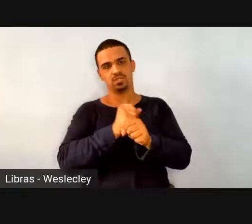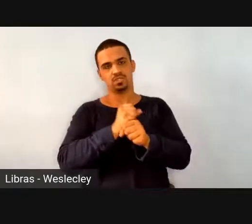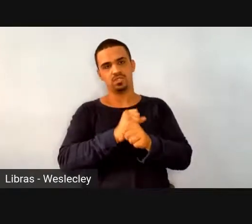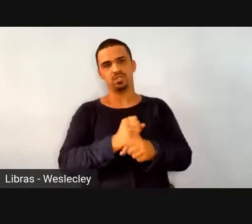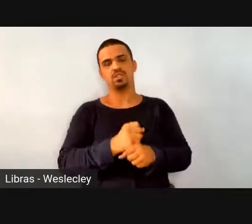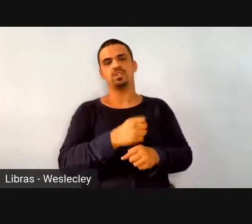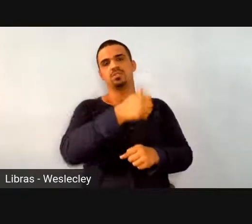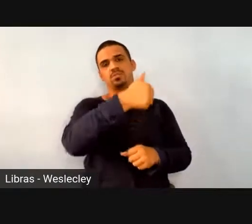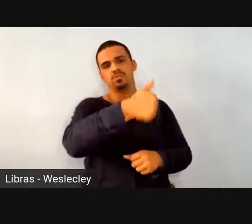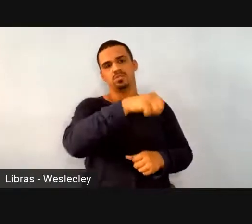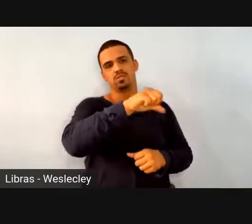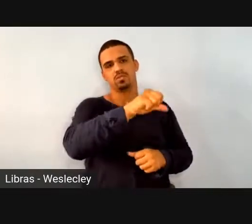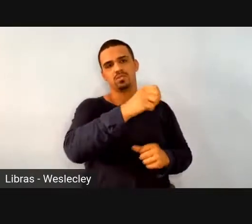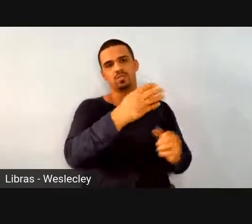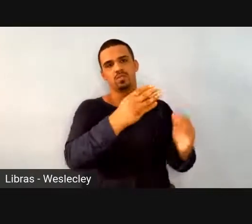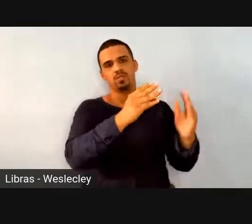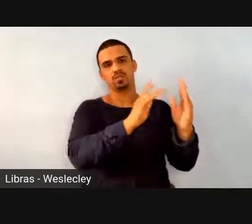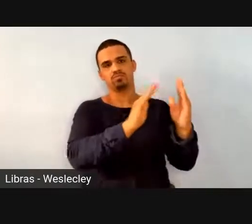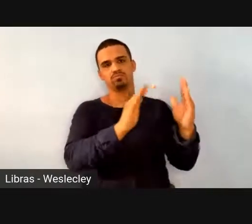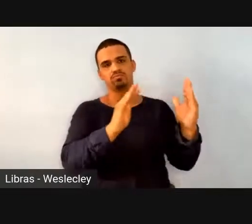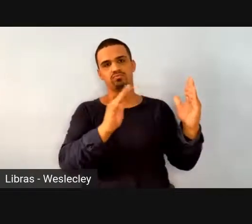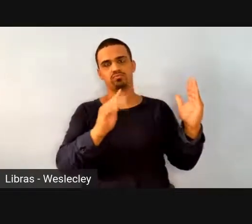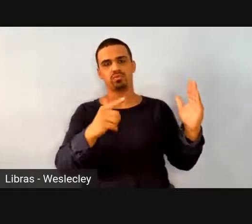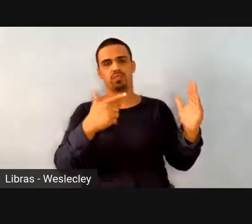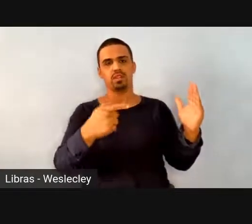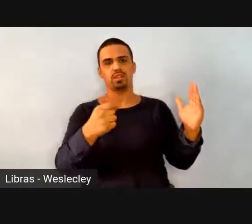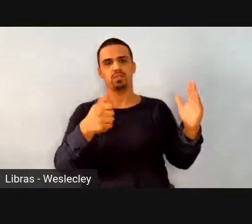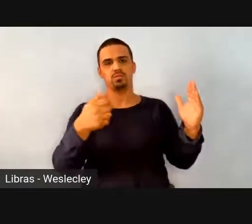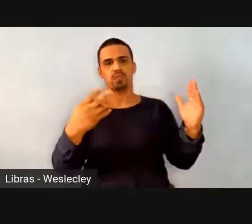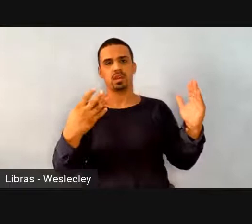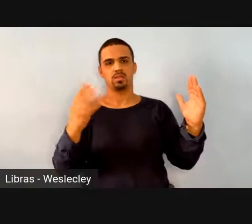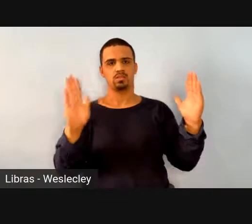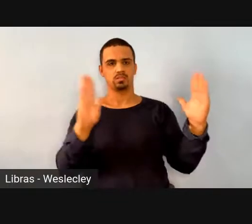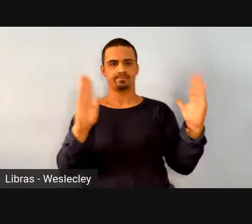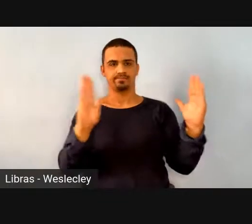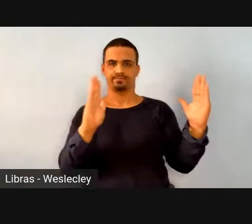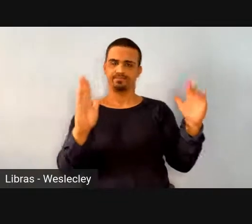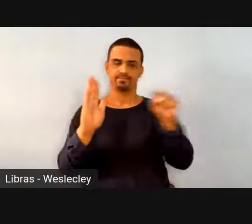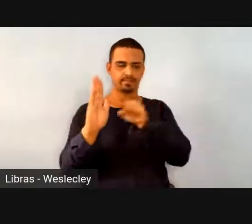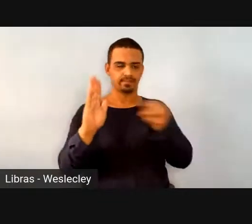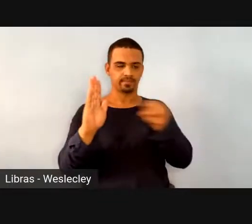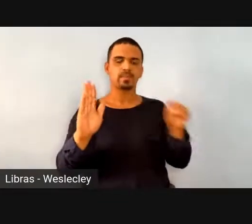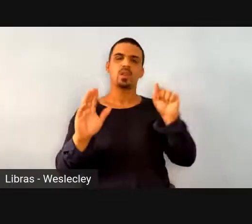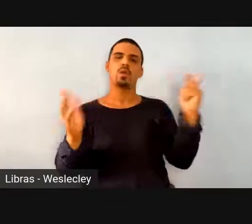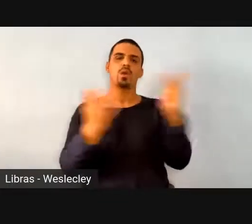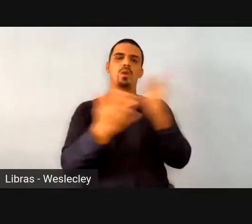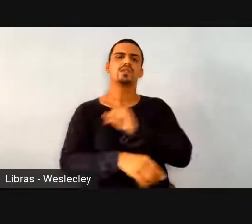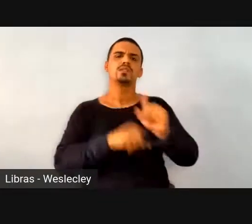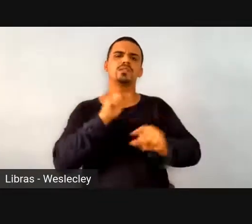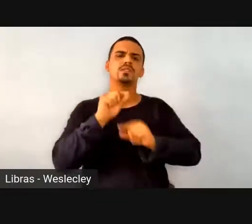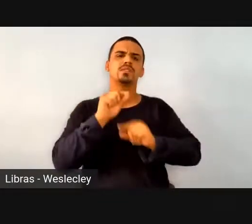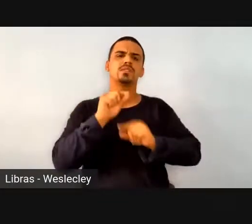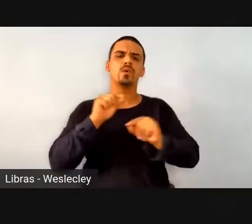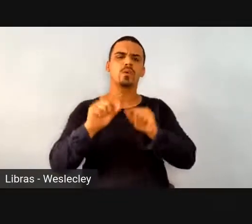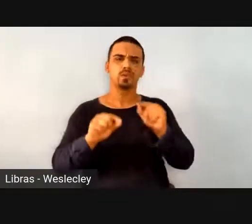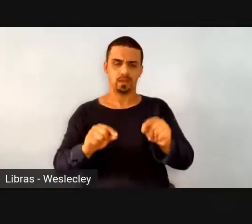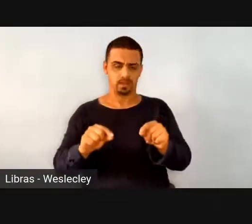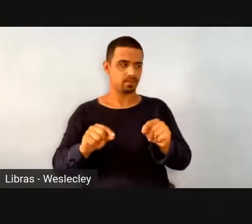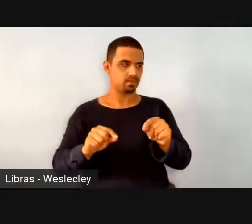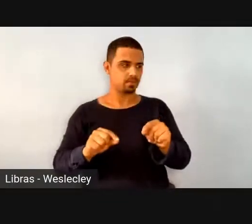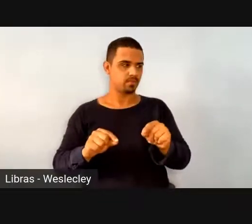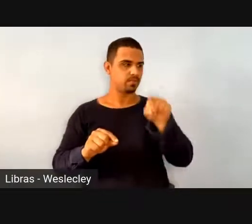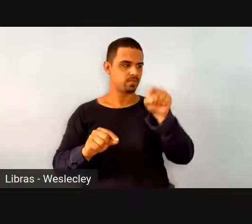até as eleições de 2014. E nesse período, né, o Bruno até mencionou, que a gente verificou foi